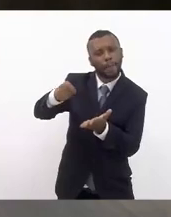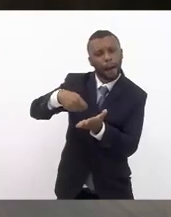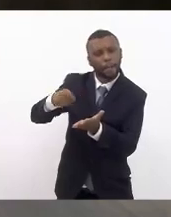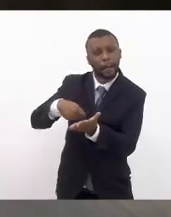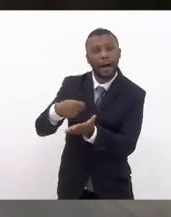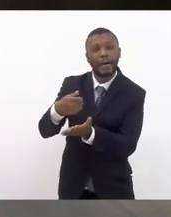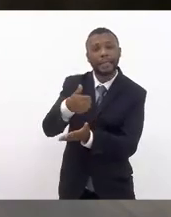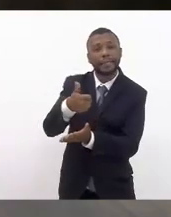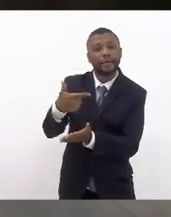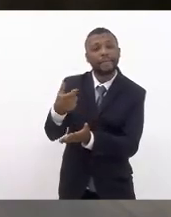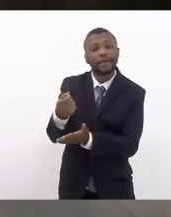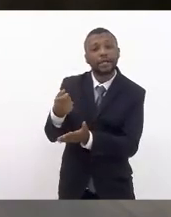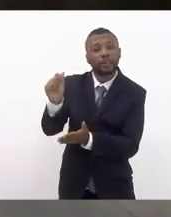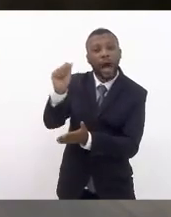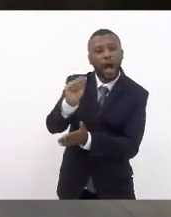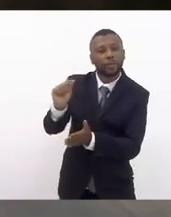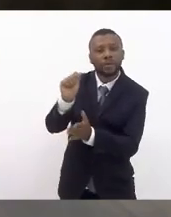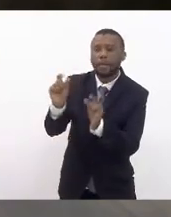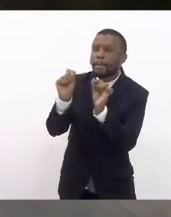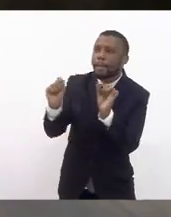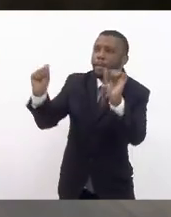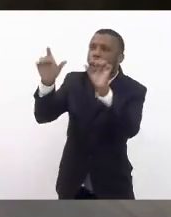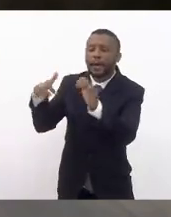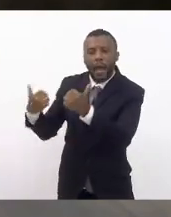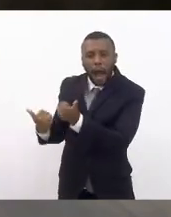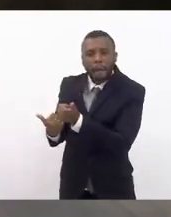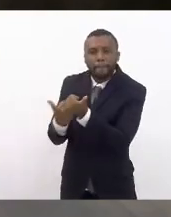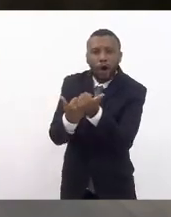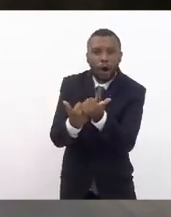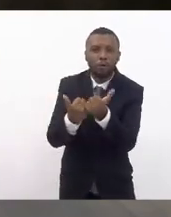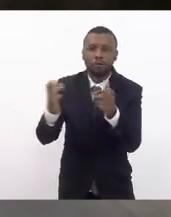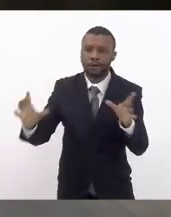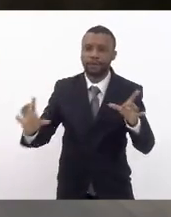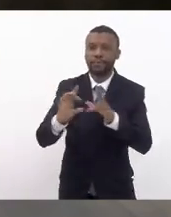associações que apoiam essa incorporação.